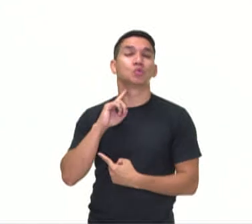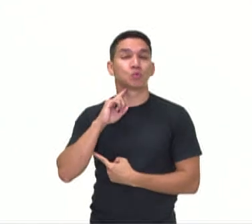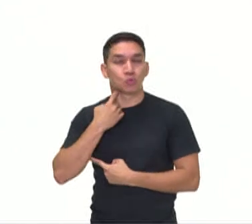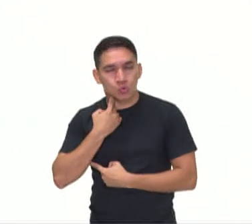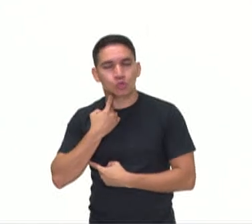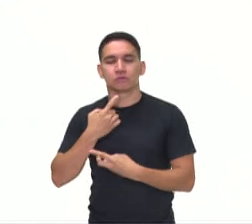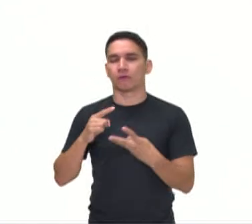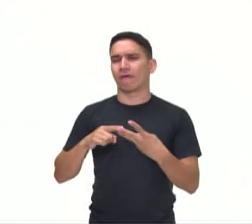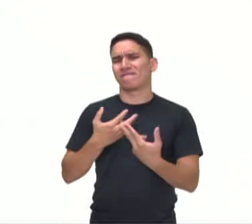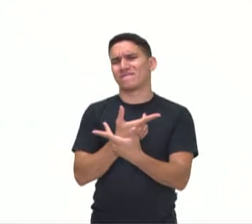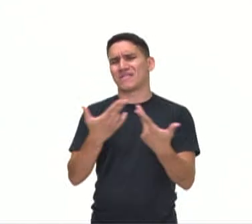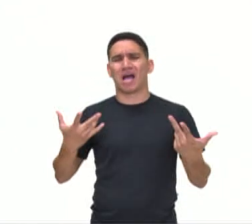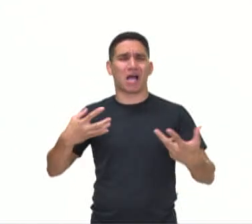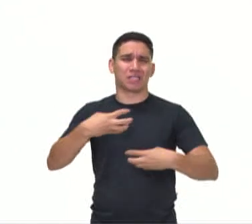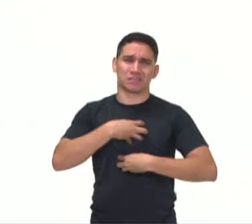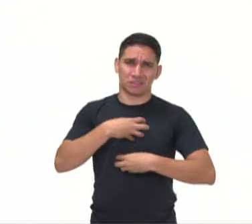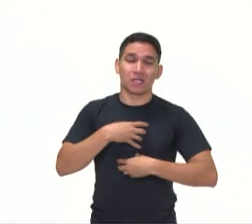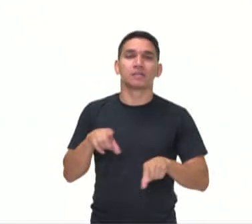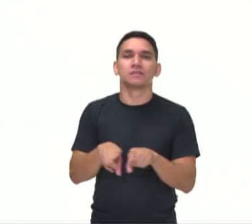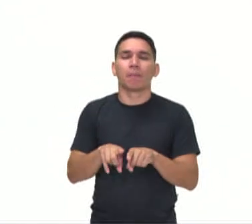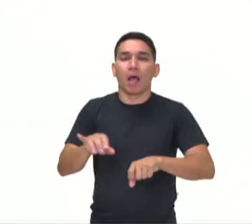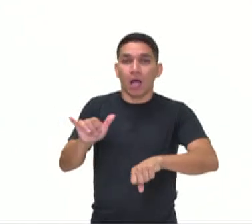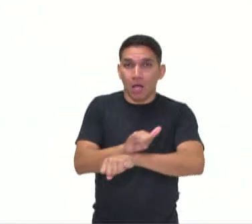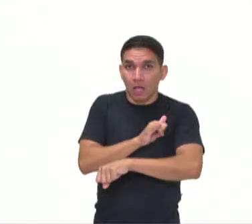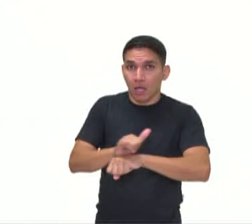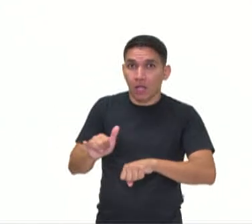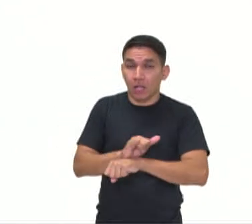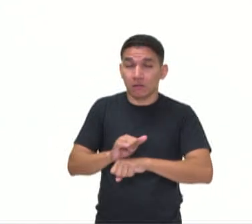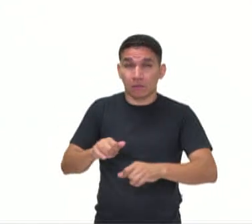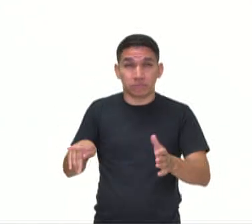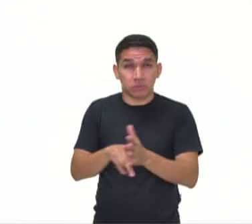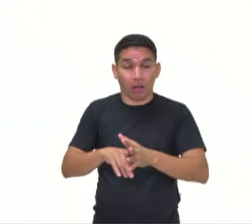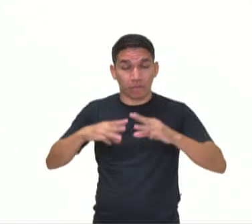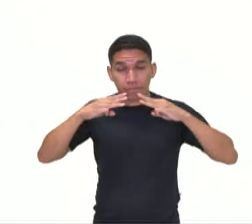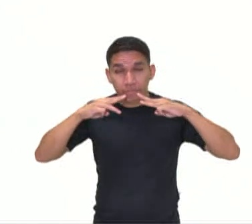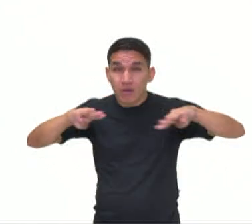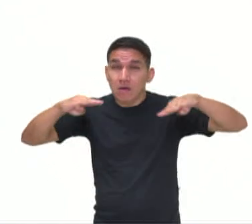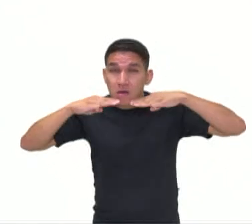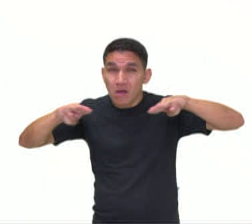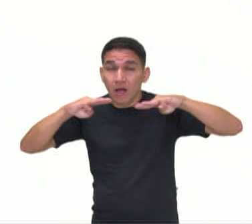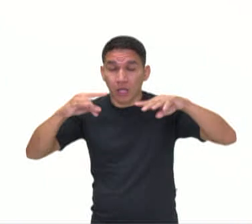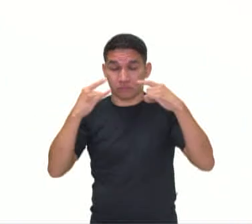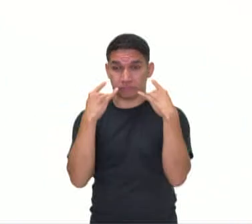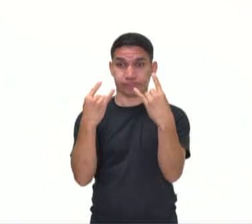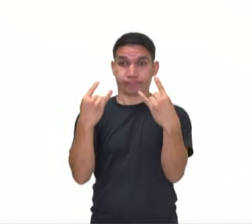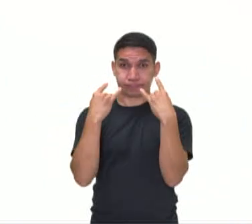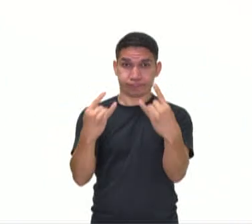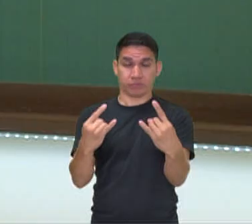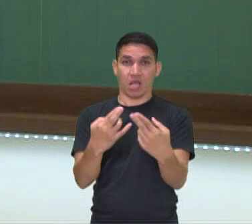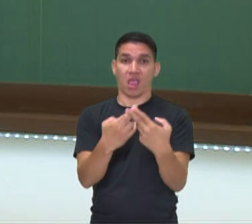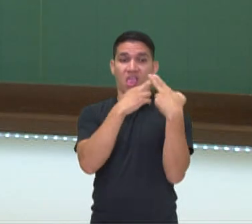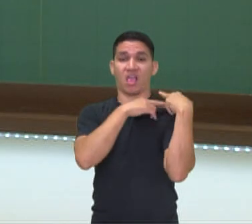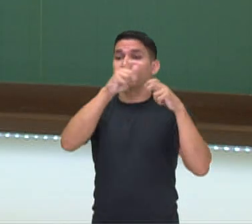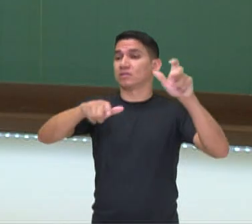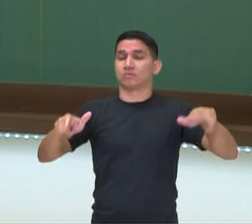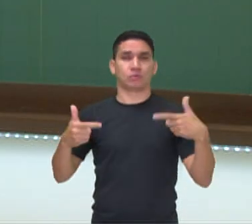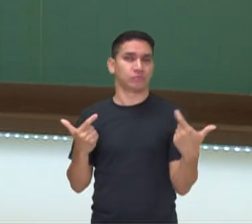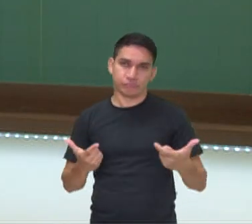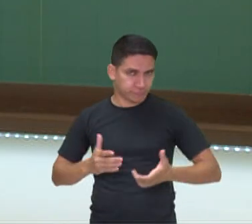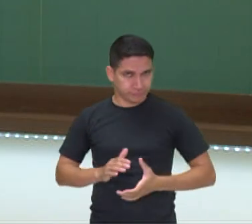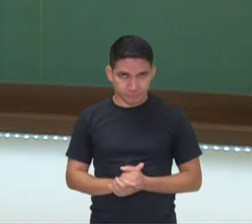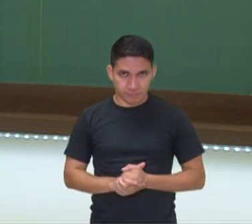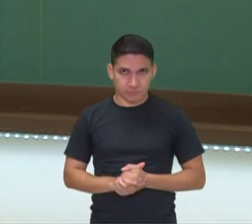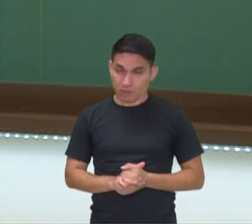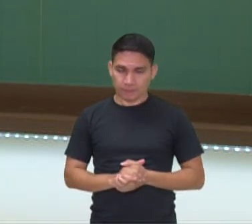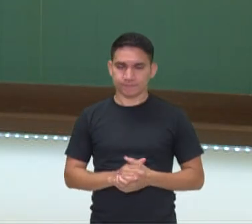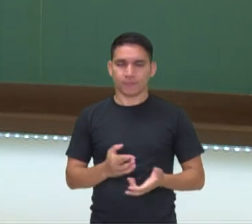diversas naturezas, além das estratégias apelativas de publicidade que não respeitam os indivíduos. Quer dizer que por mais que você